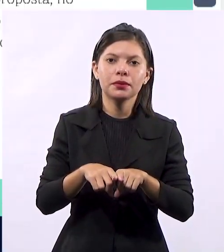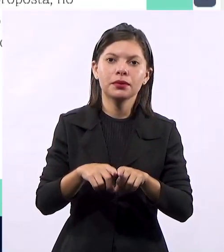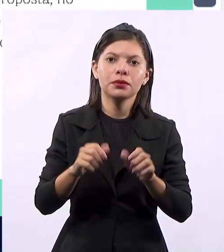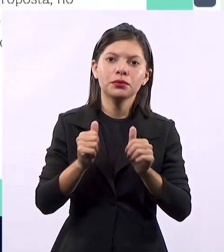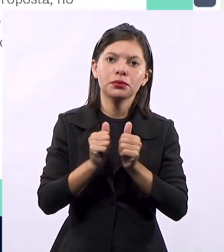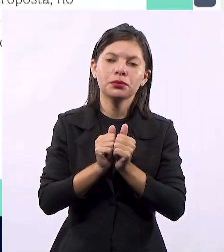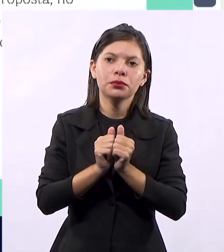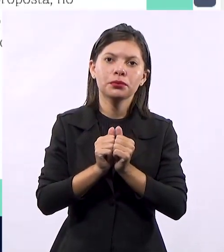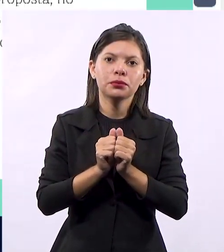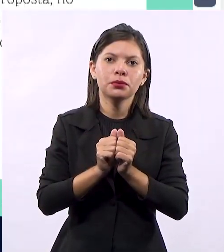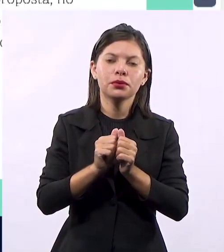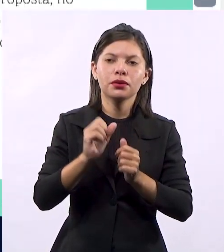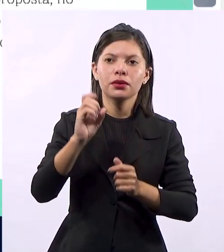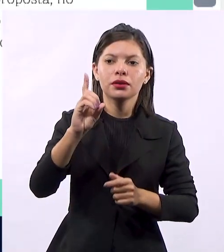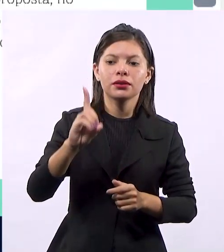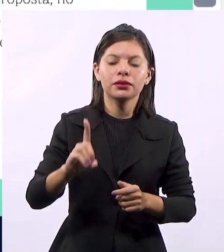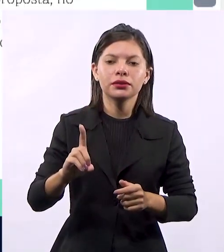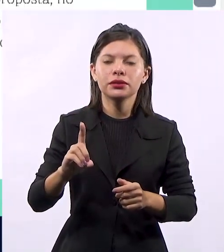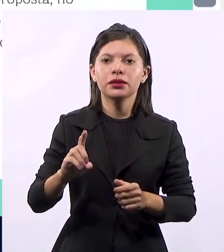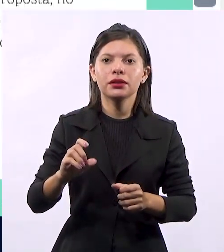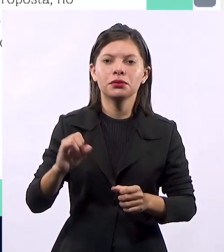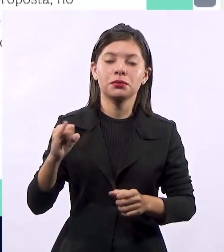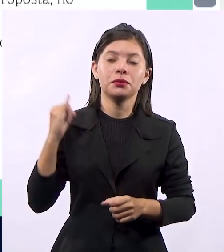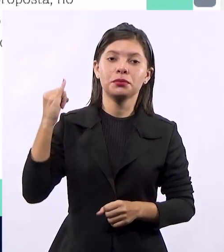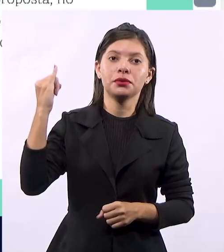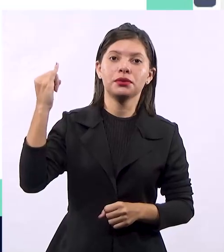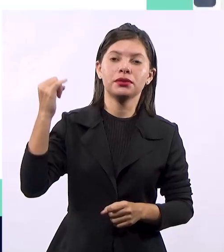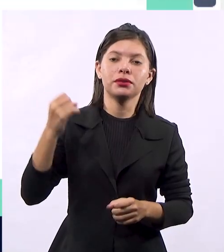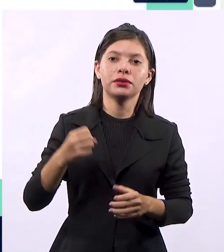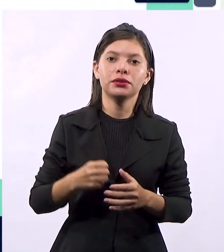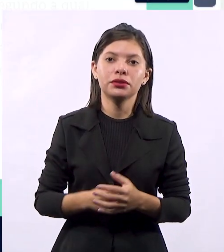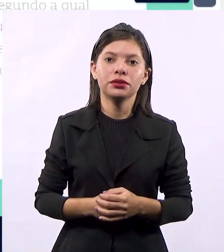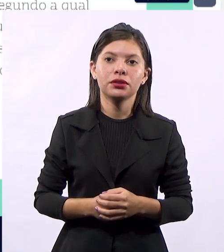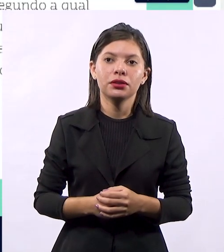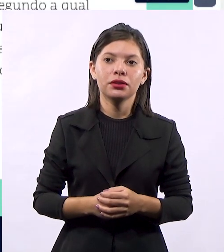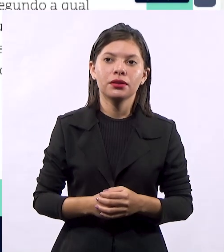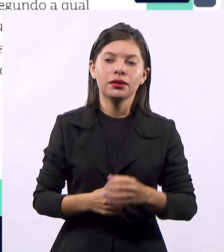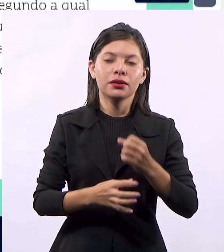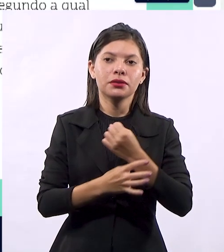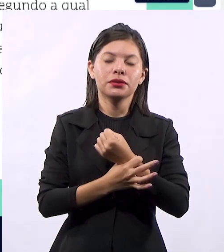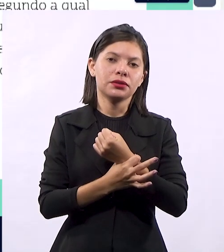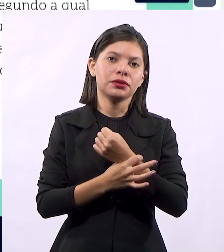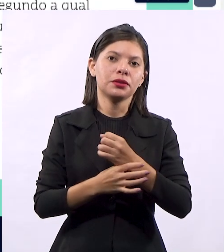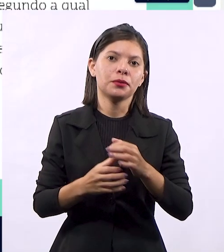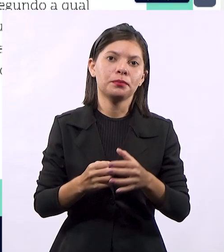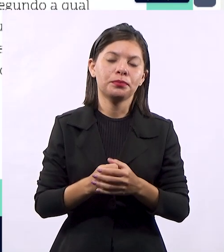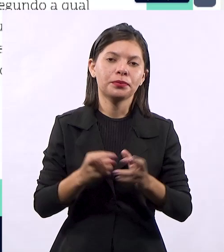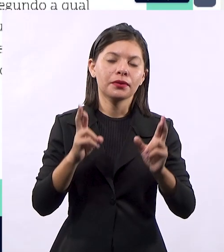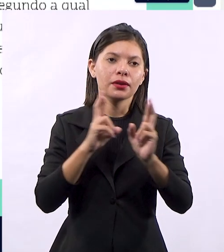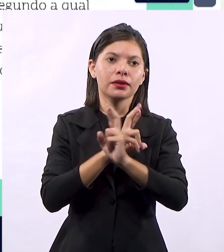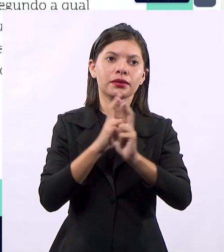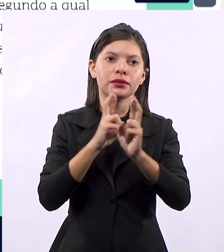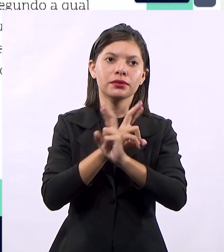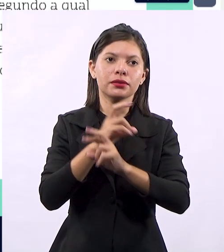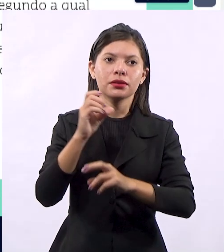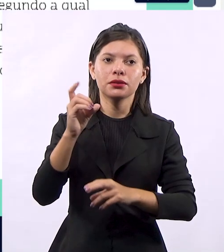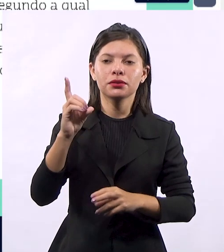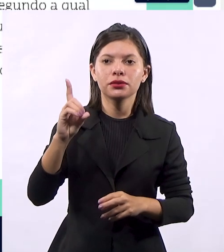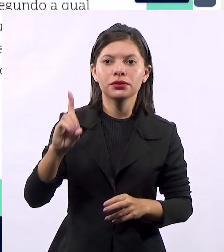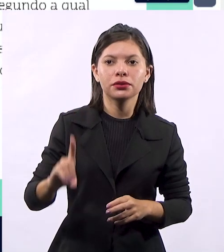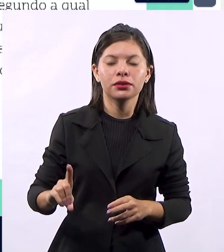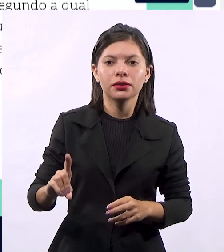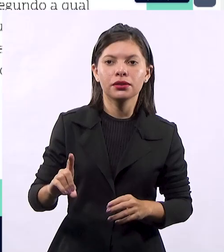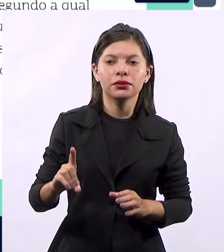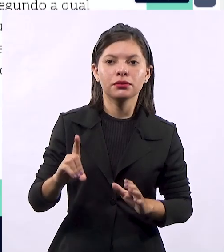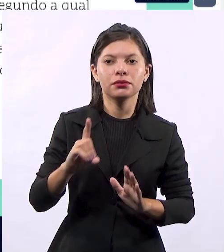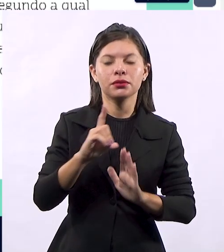uma Constituição e essa Constituição é o documento que vai subsidiar, ou seja, ela vai ser a norma